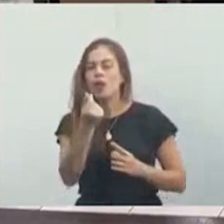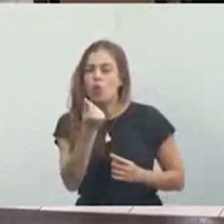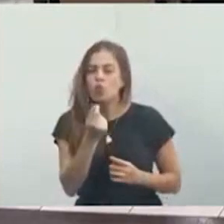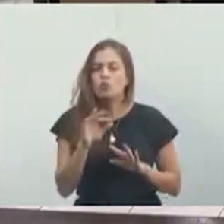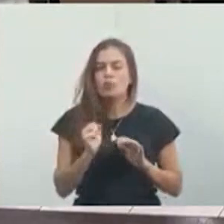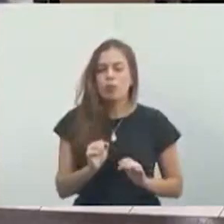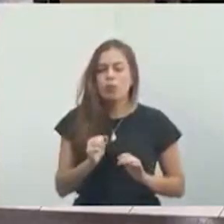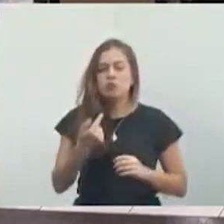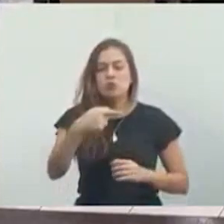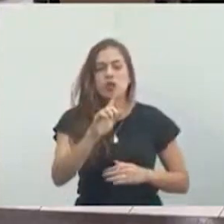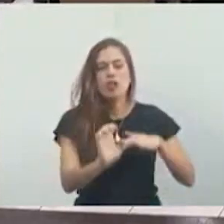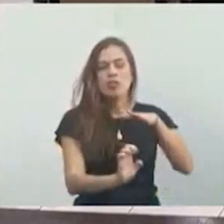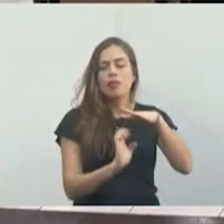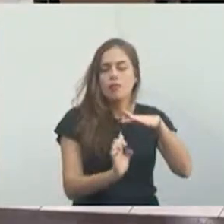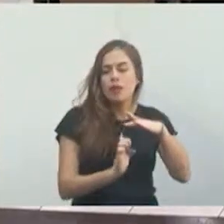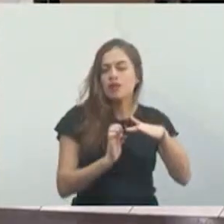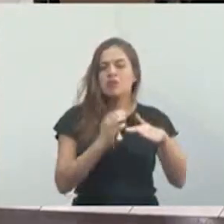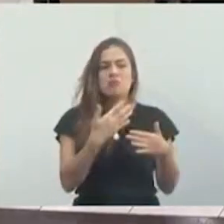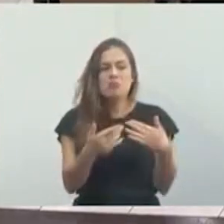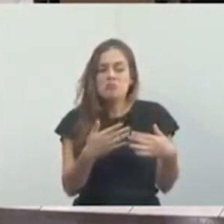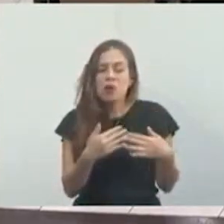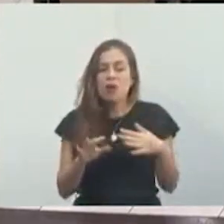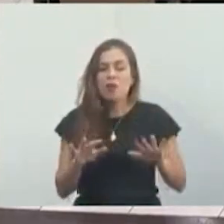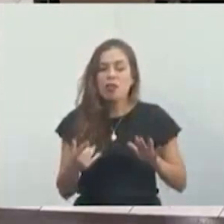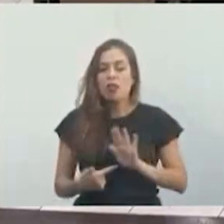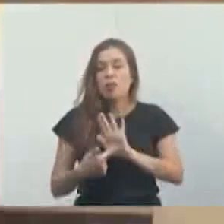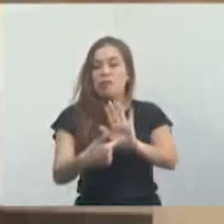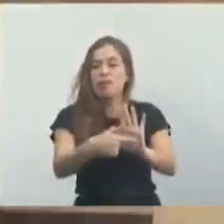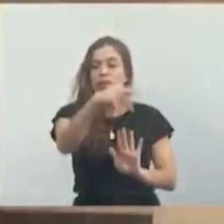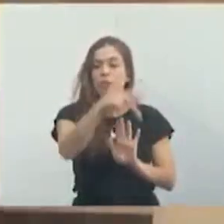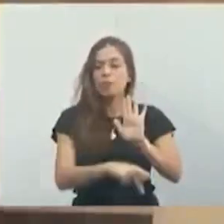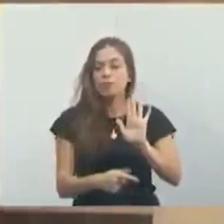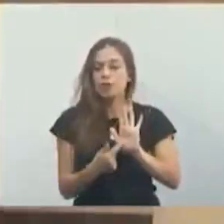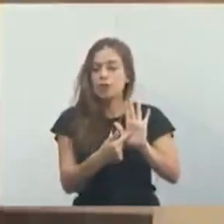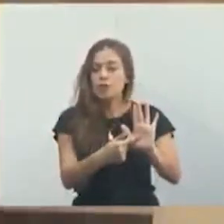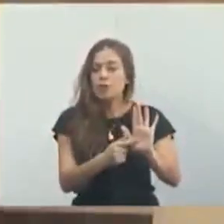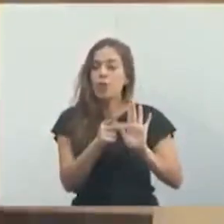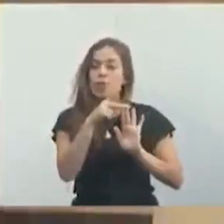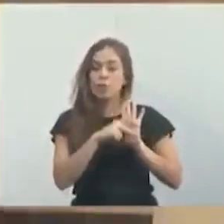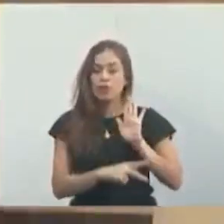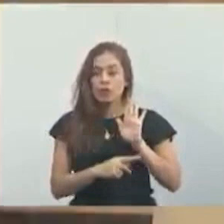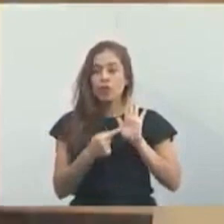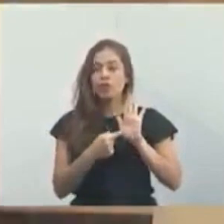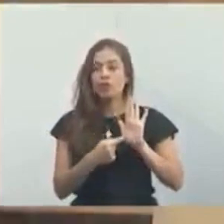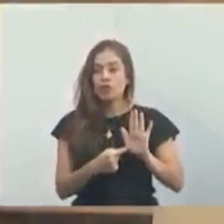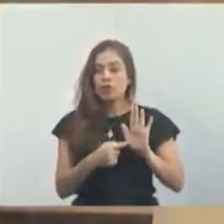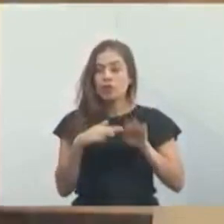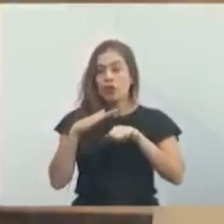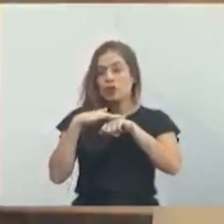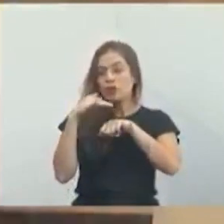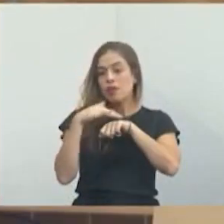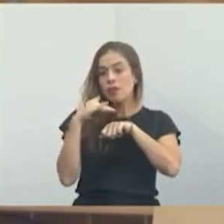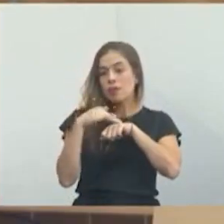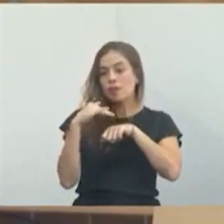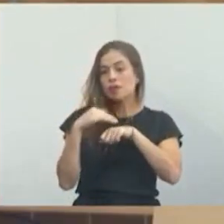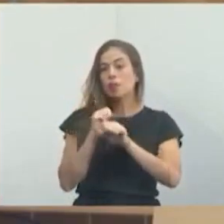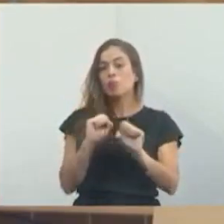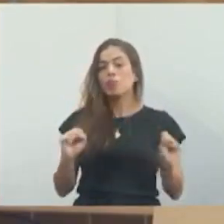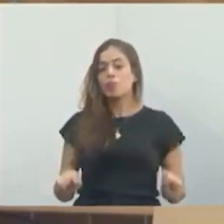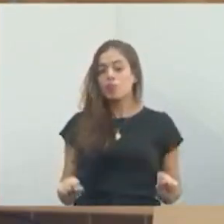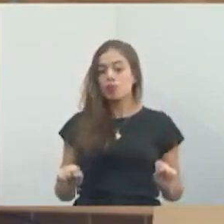qualquer empresa da cidade, apresentar o projeto dele, visto que esse projeto, gente, é por chamamento público,